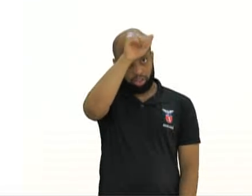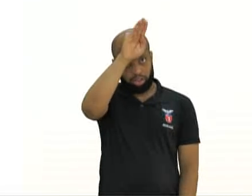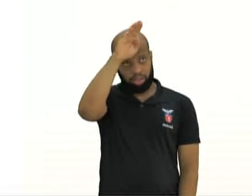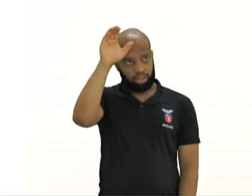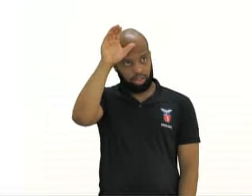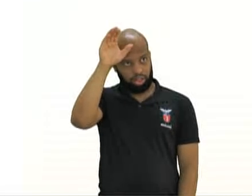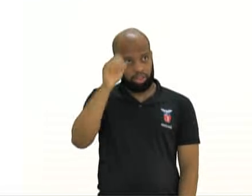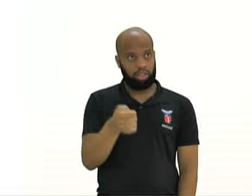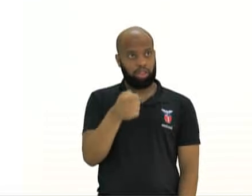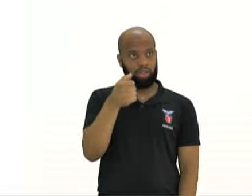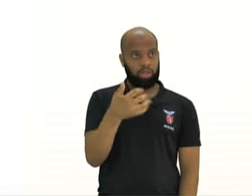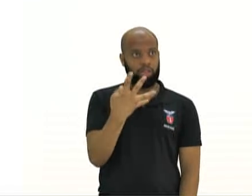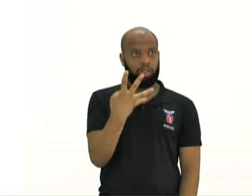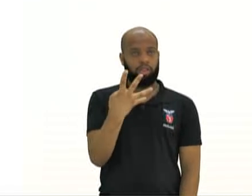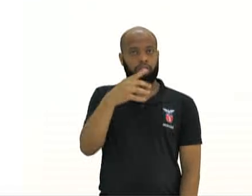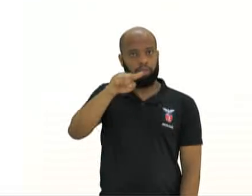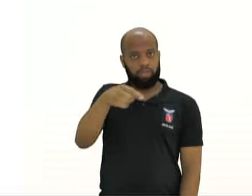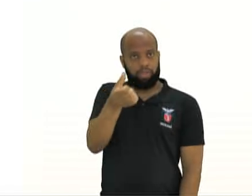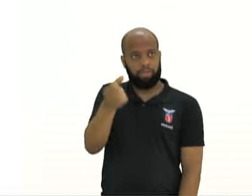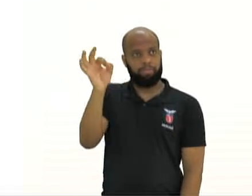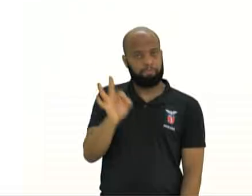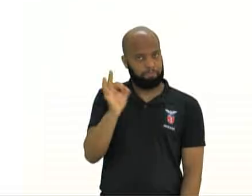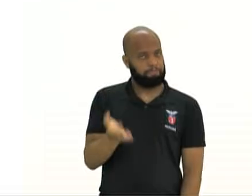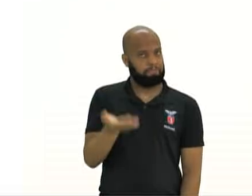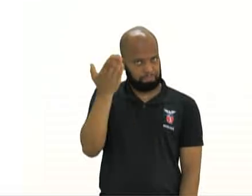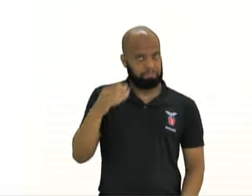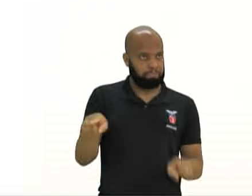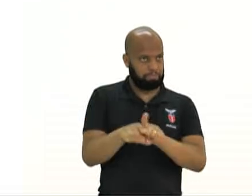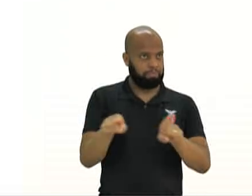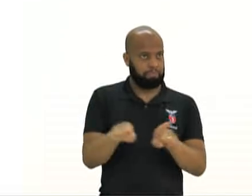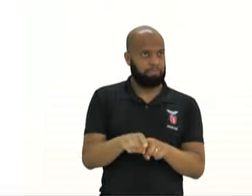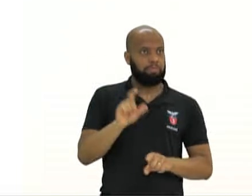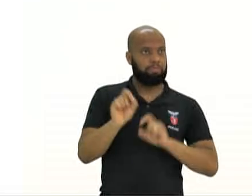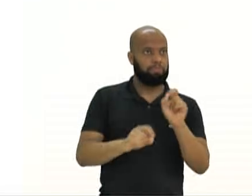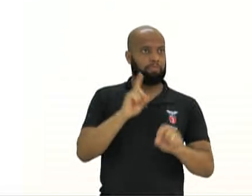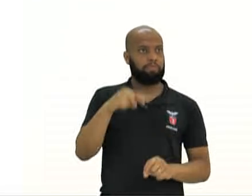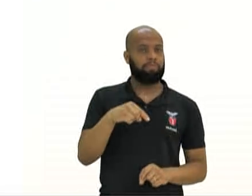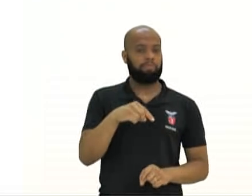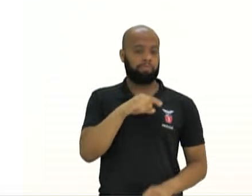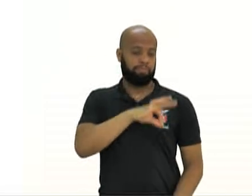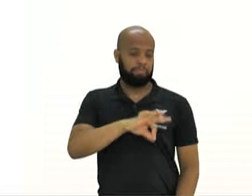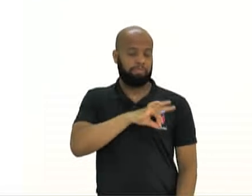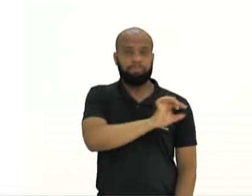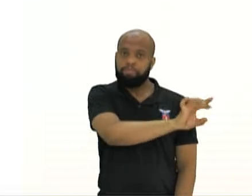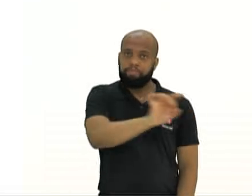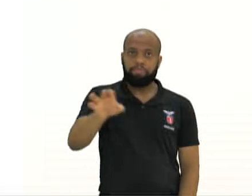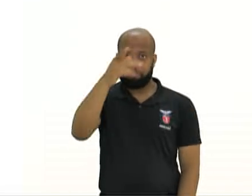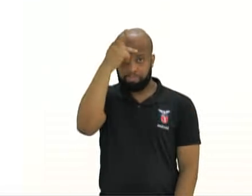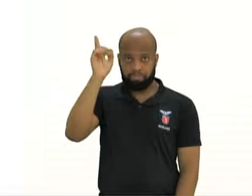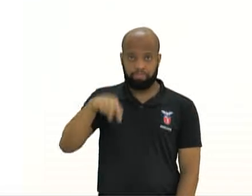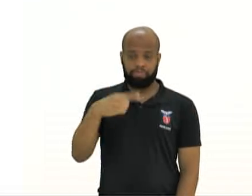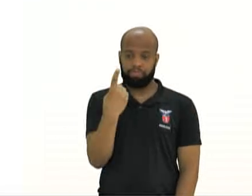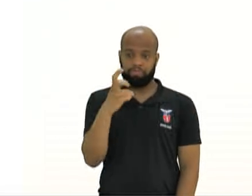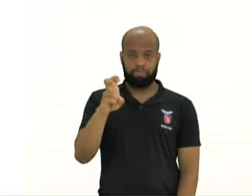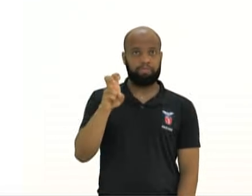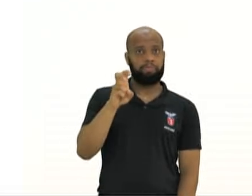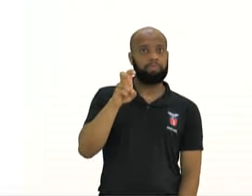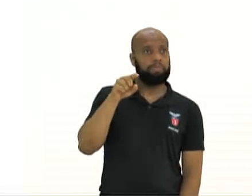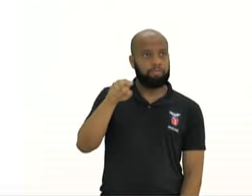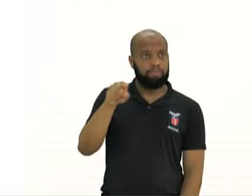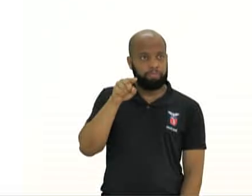4,6% de analfabetismo, é um índice até alto. A renda per capita, ou renda por habitante, né, chega a